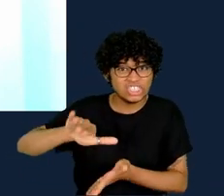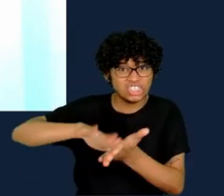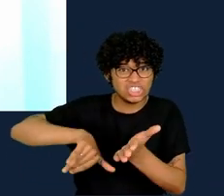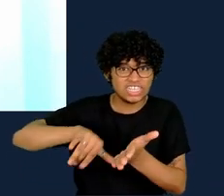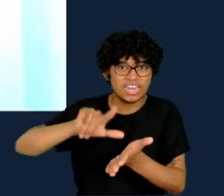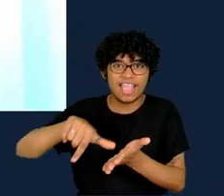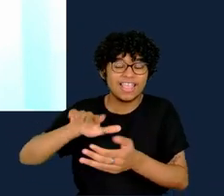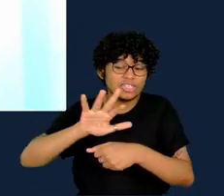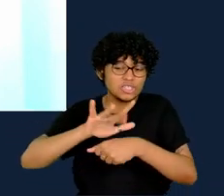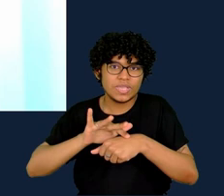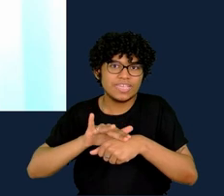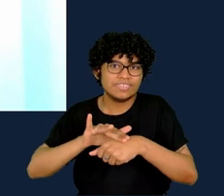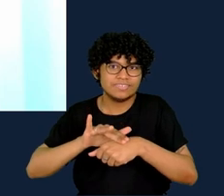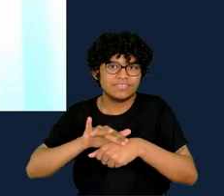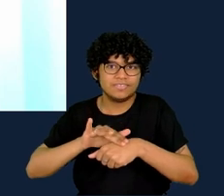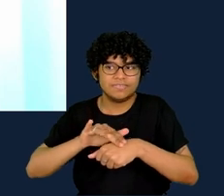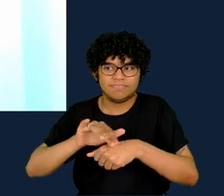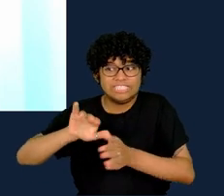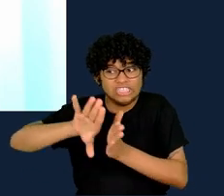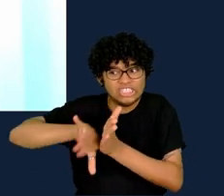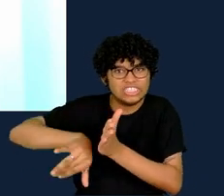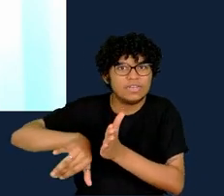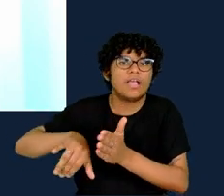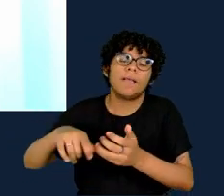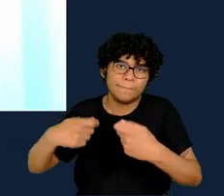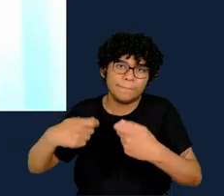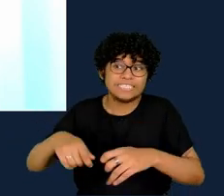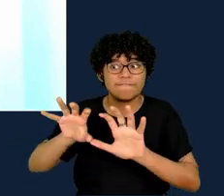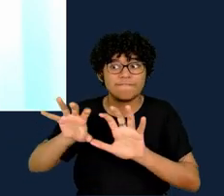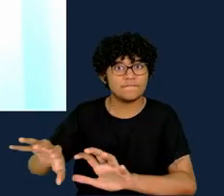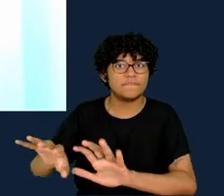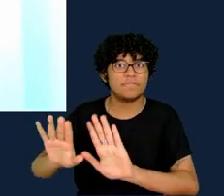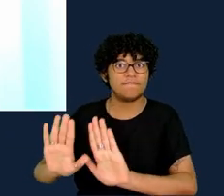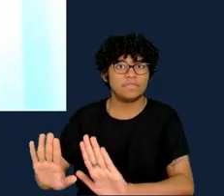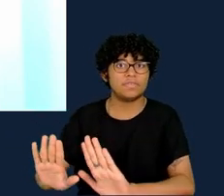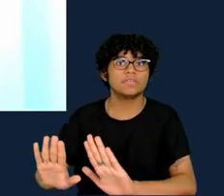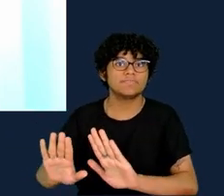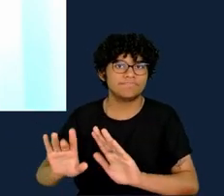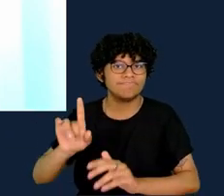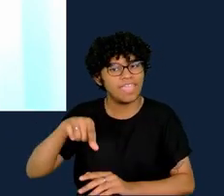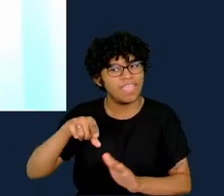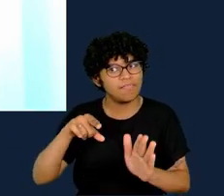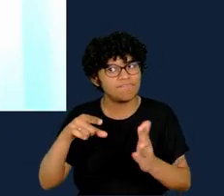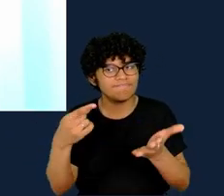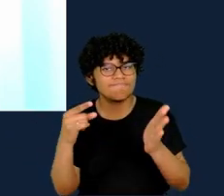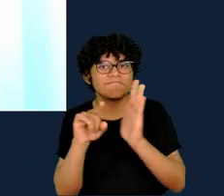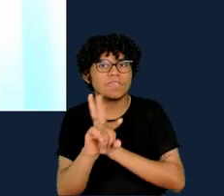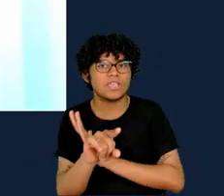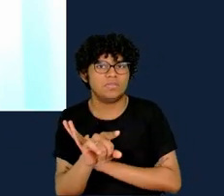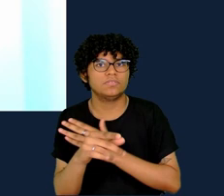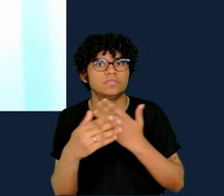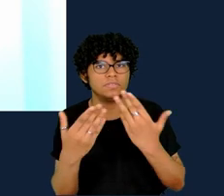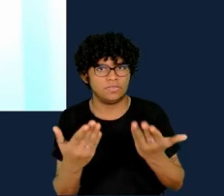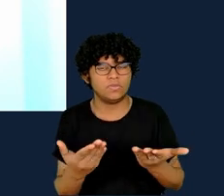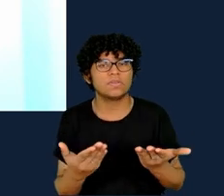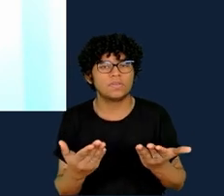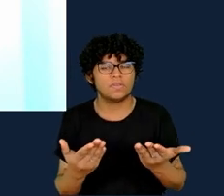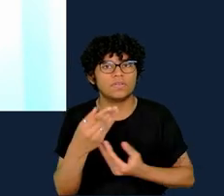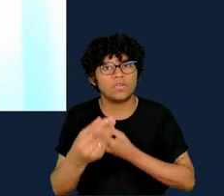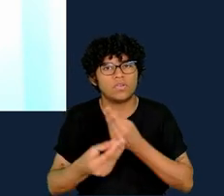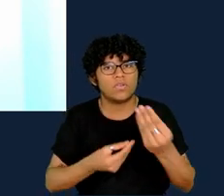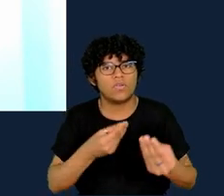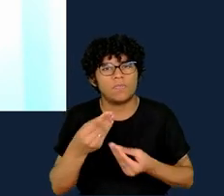tem que ficar ali. Então, me inspira essa pergunta, Franci, como esses